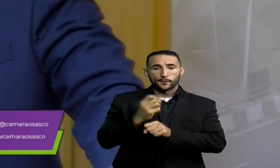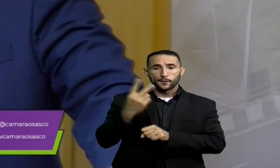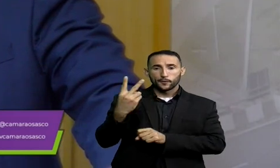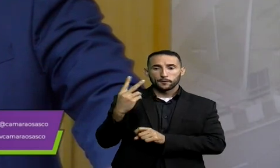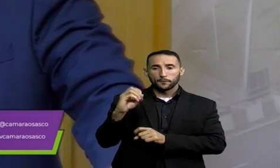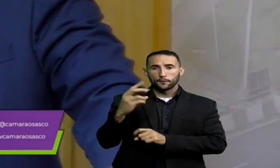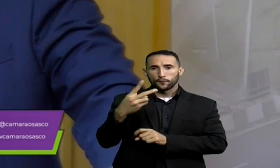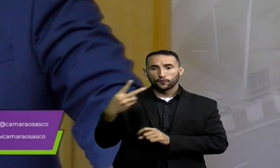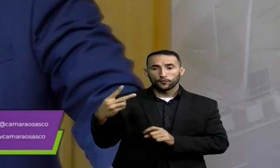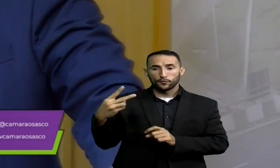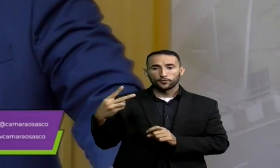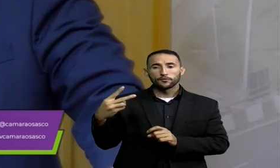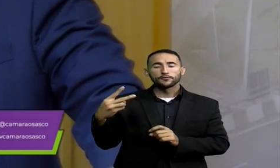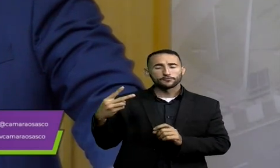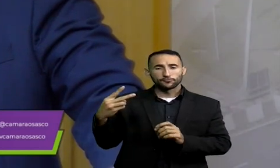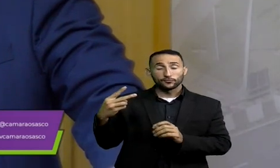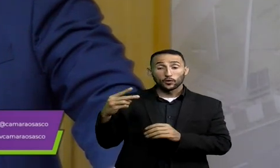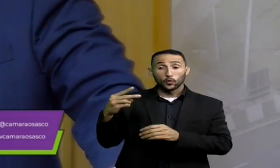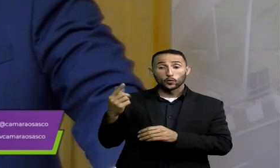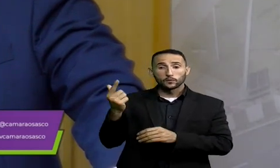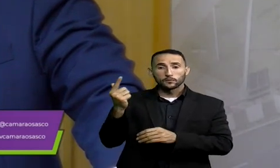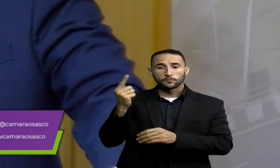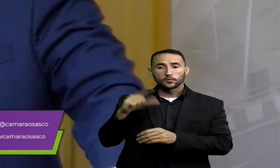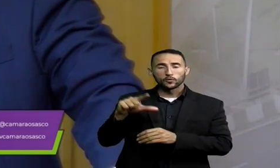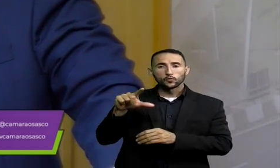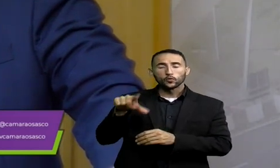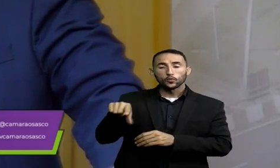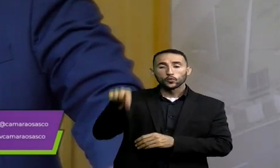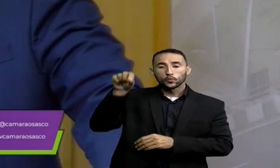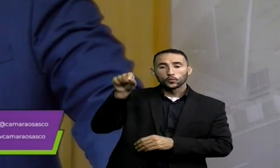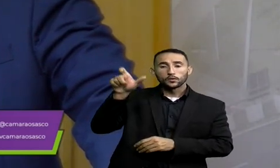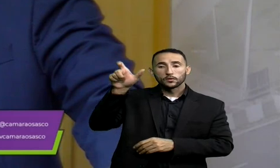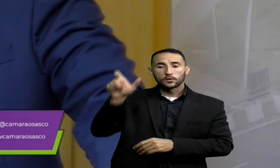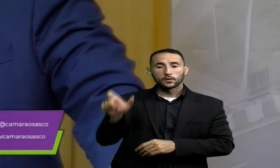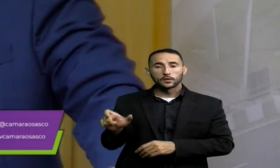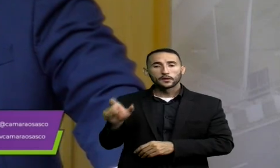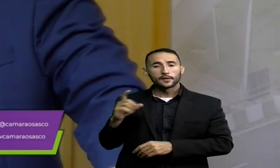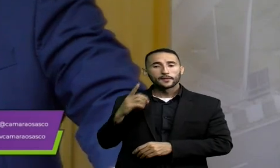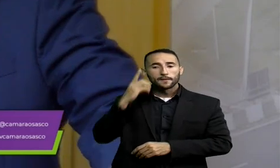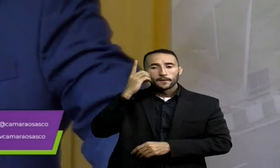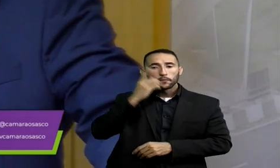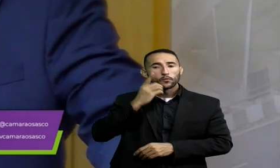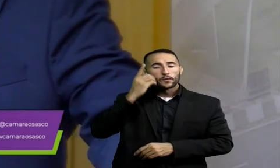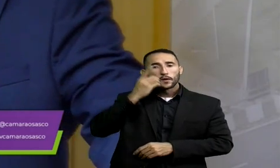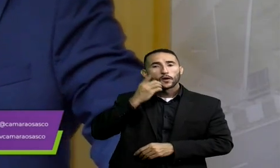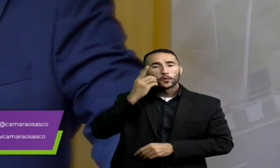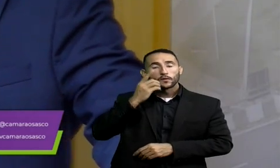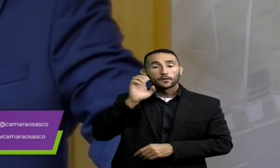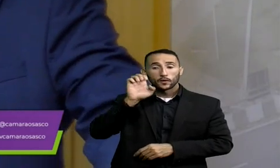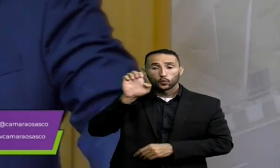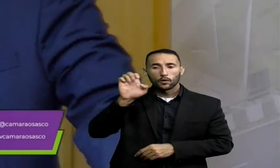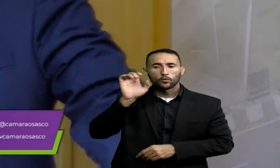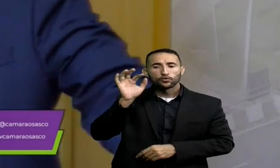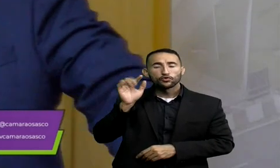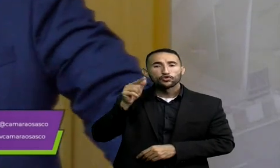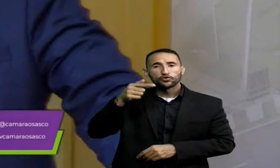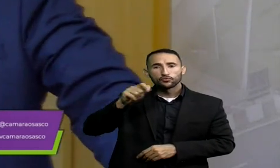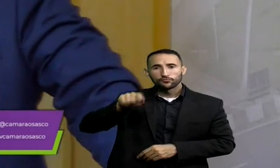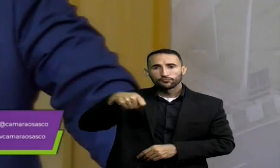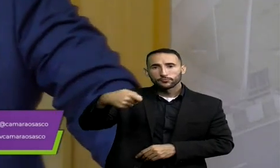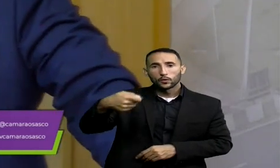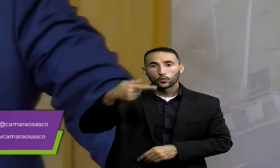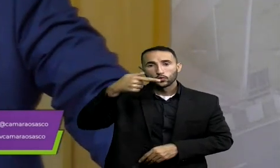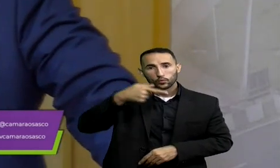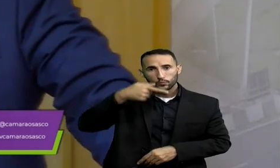2022 que a gente elegeu um deputado estadual Gerson pessoa e vem fazendo um